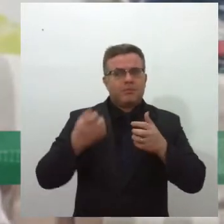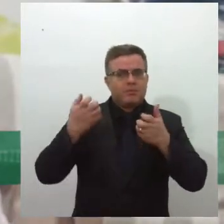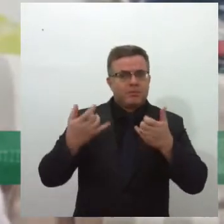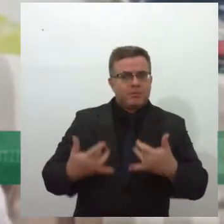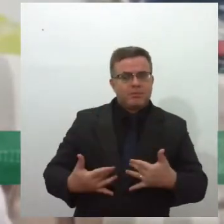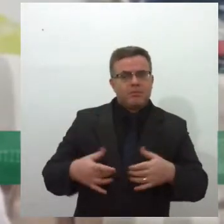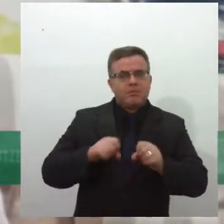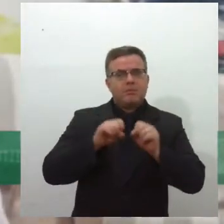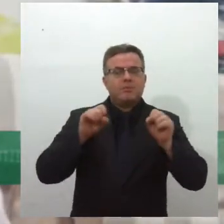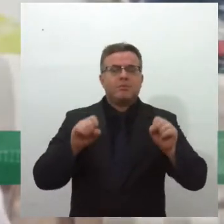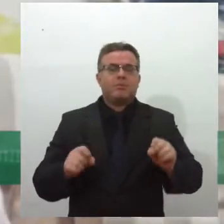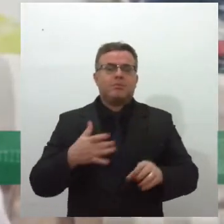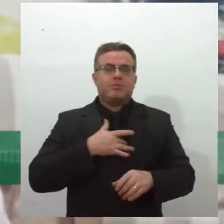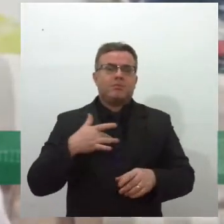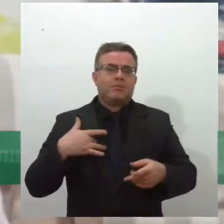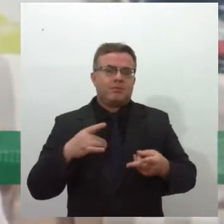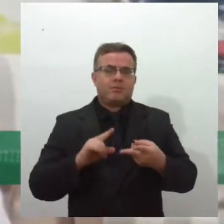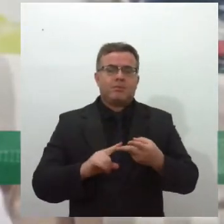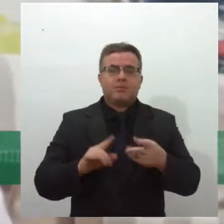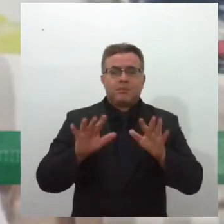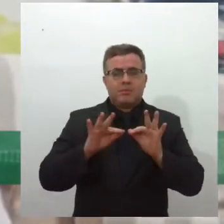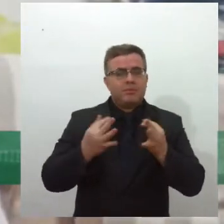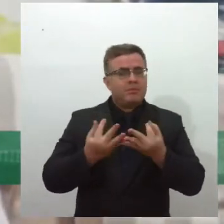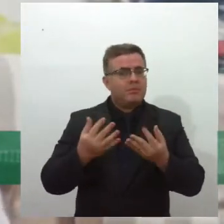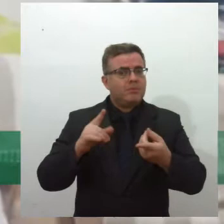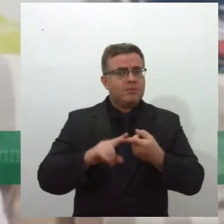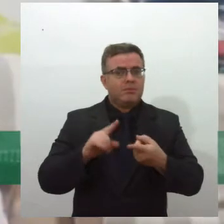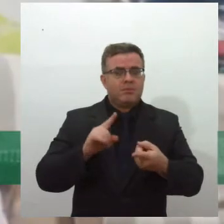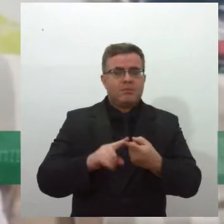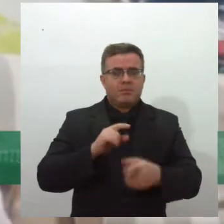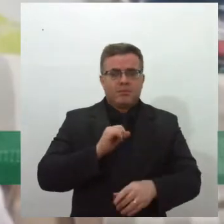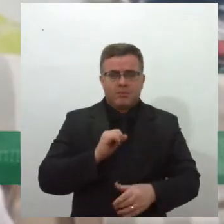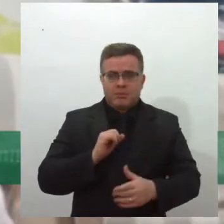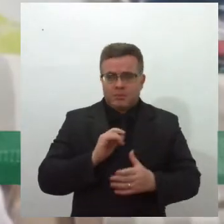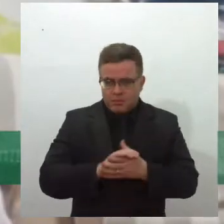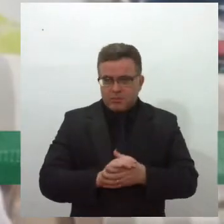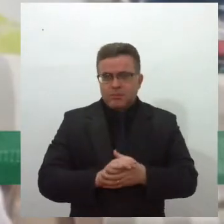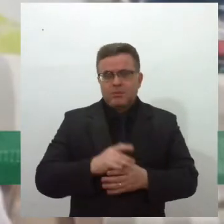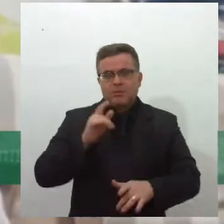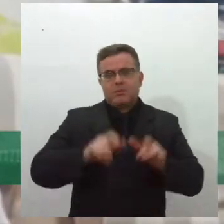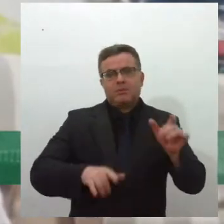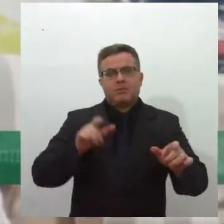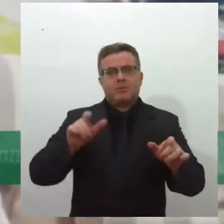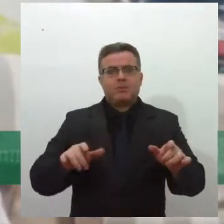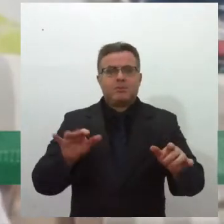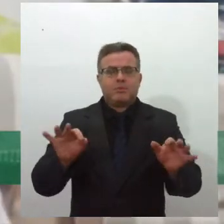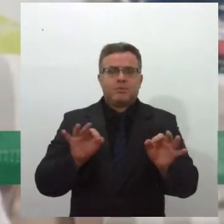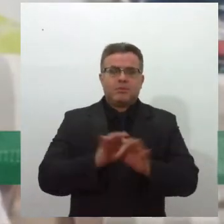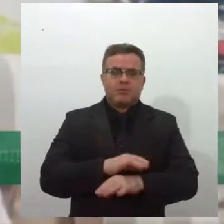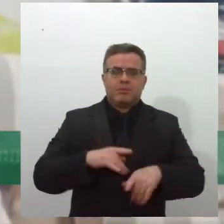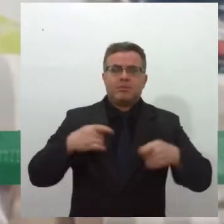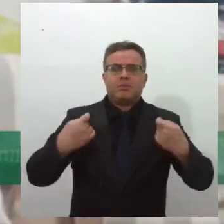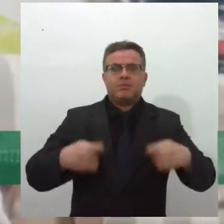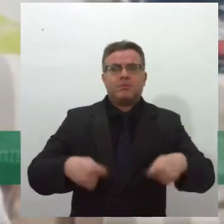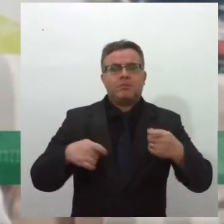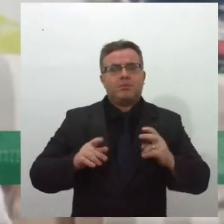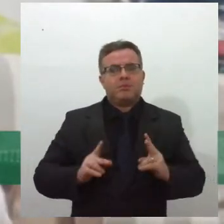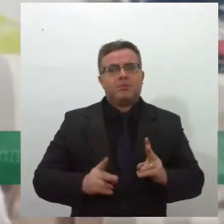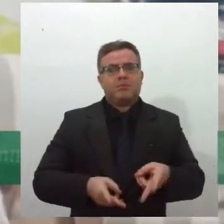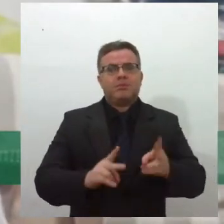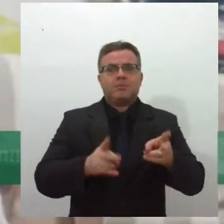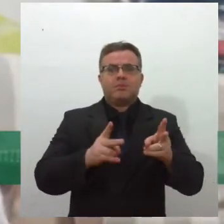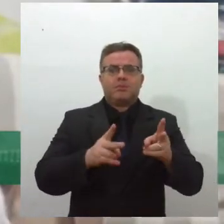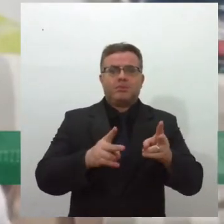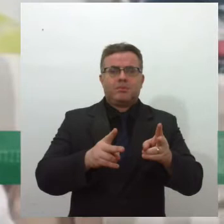de saúde como dos seus familiares, porque demanda alguém estar cuidando dessas pessoas. No caso, o nível de necessidade de suporte é